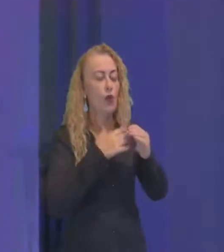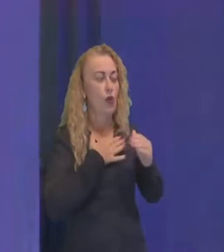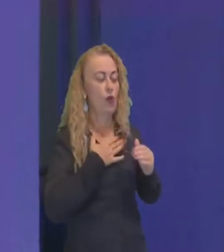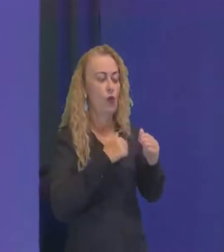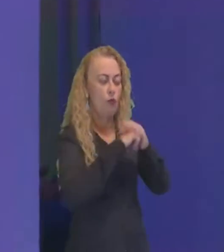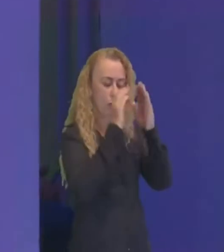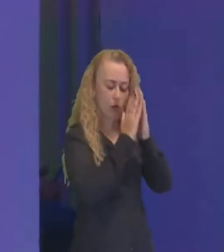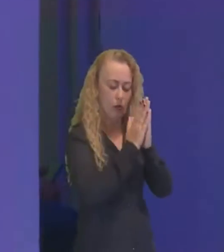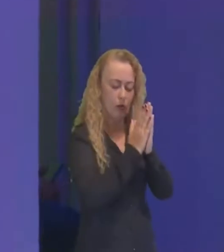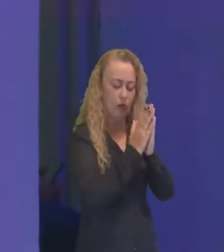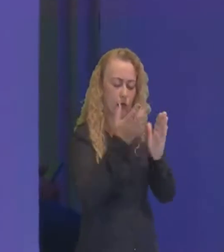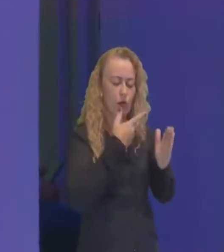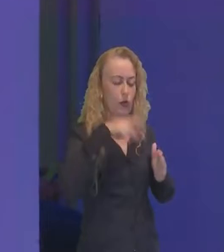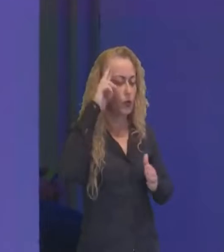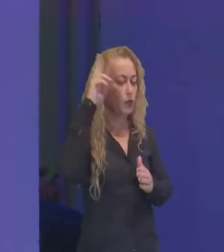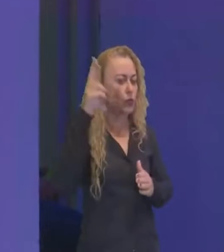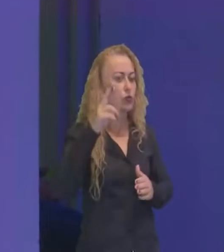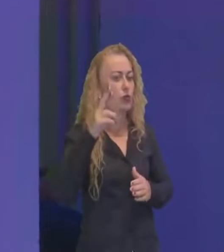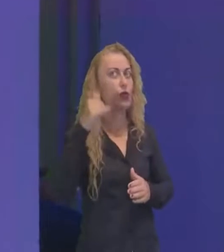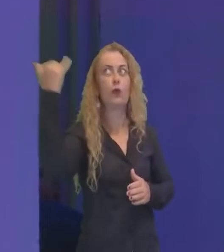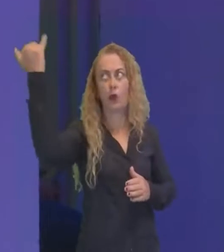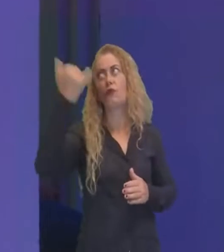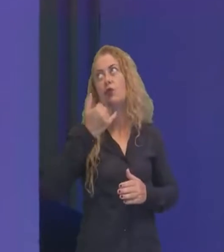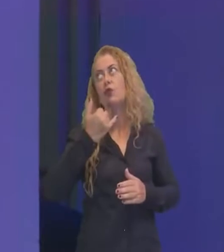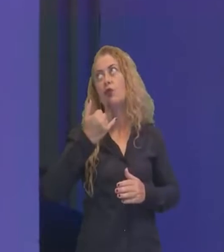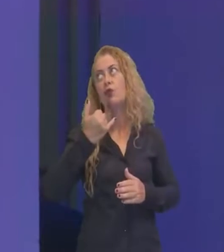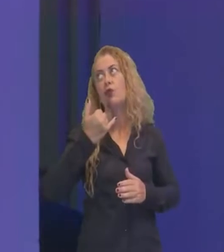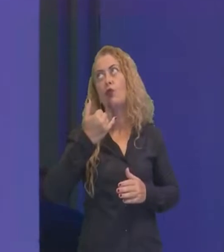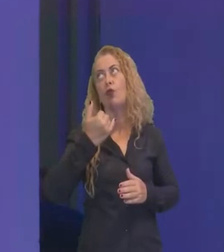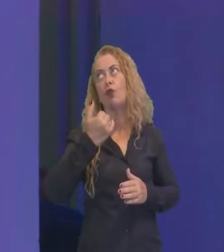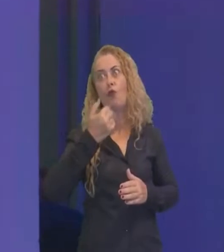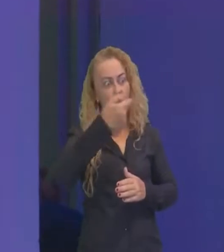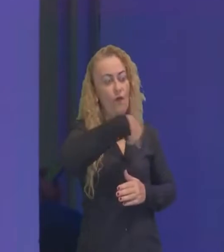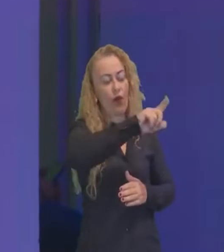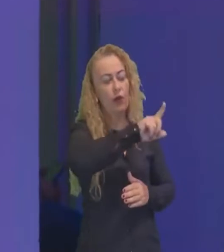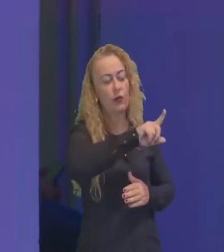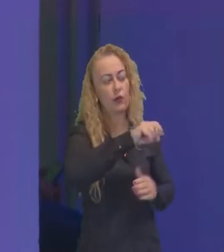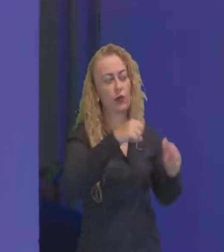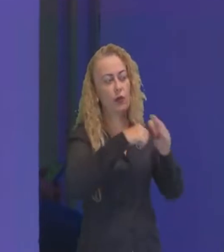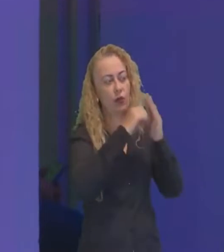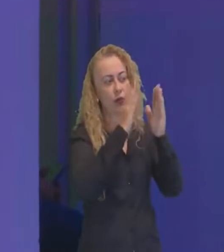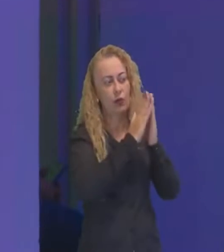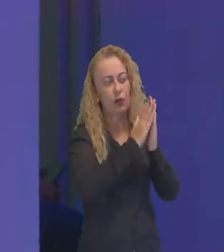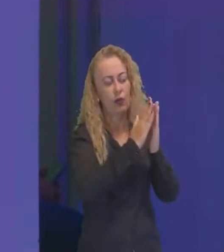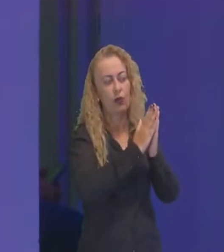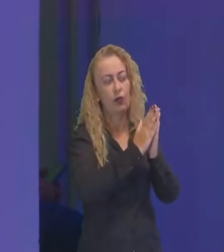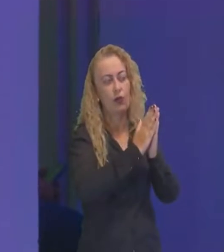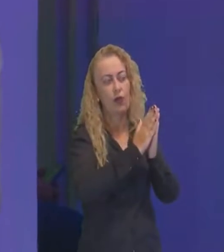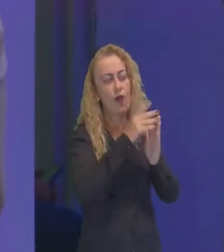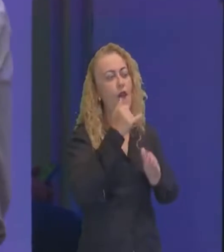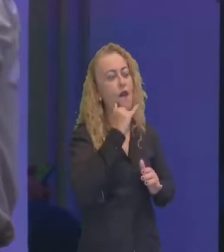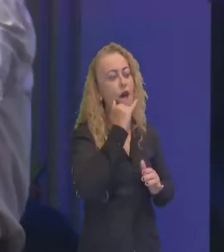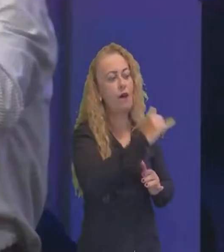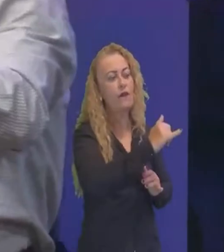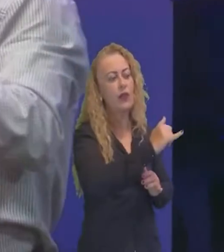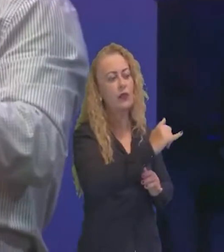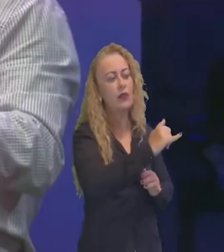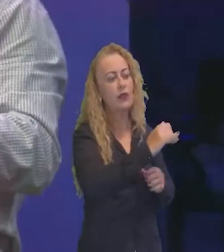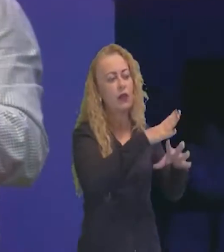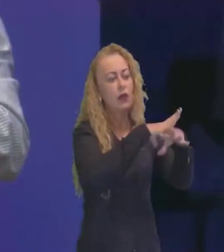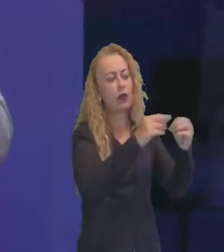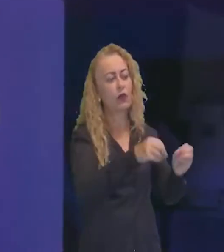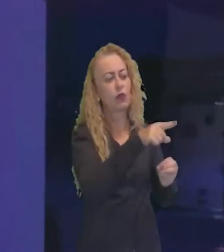Senhor disse: ore por ela, e declare a cura dela. Ore por